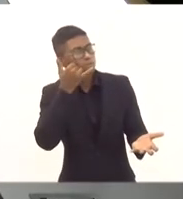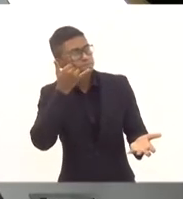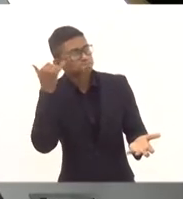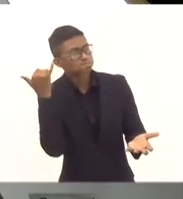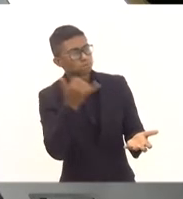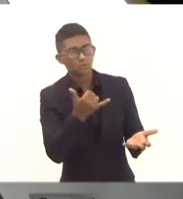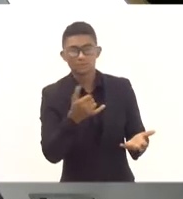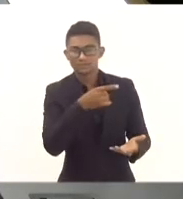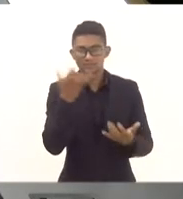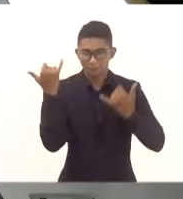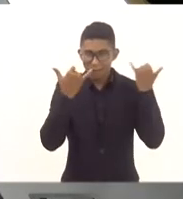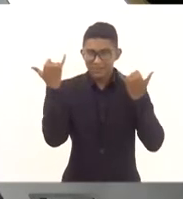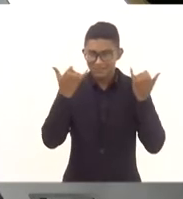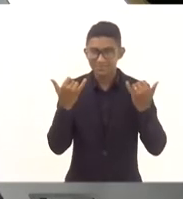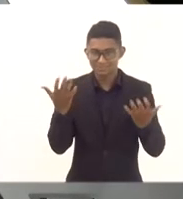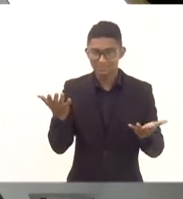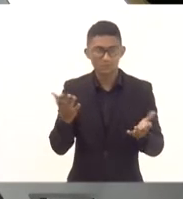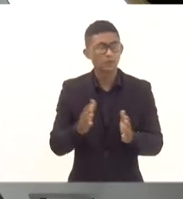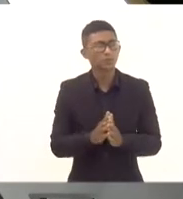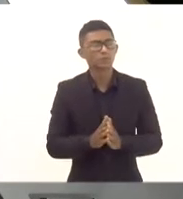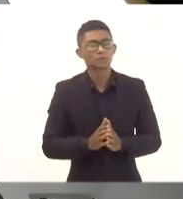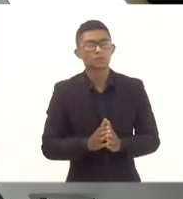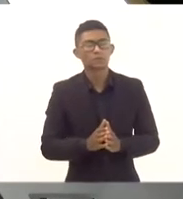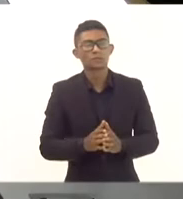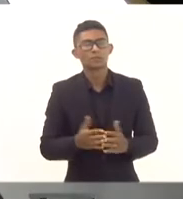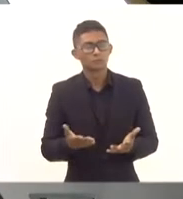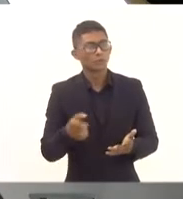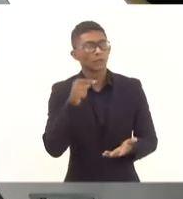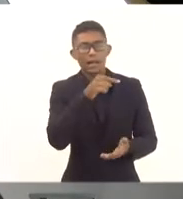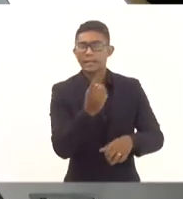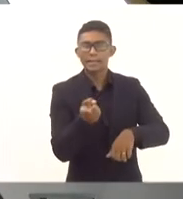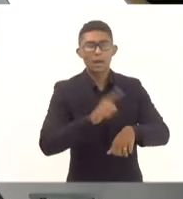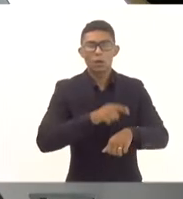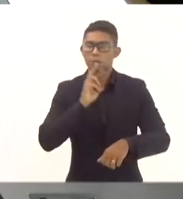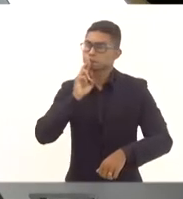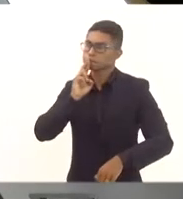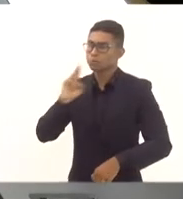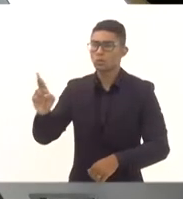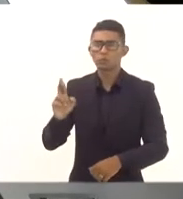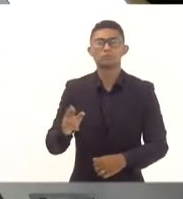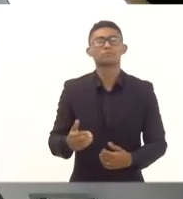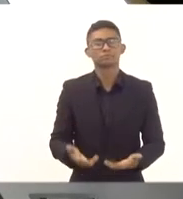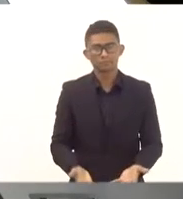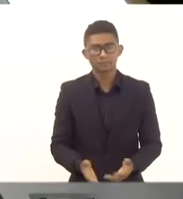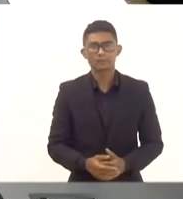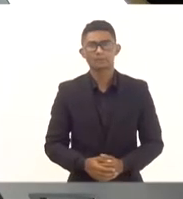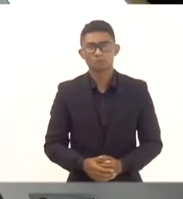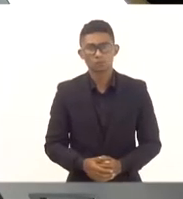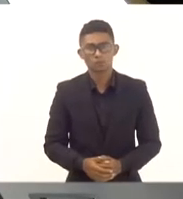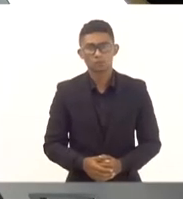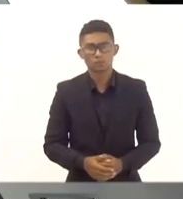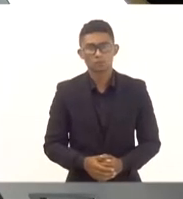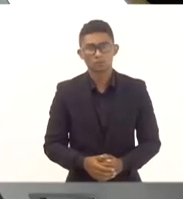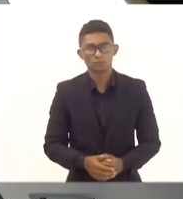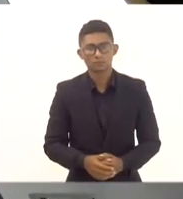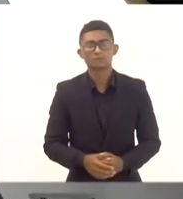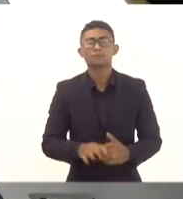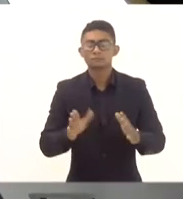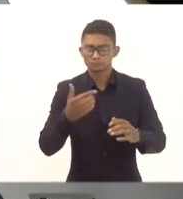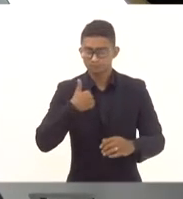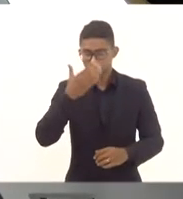dados trazidos pela Carolina e lá a resposta é imediata né mas aí eu entendo que também